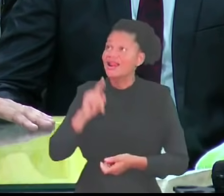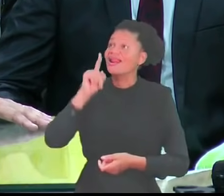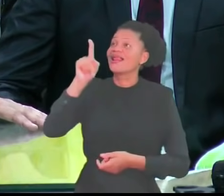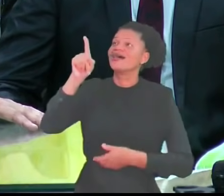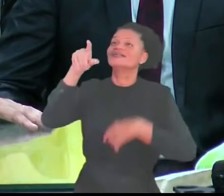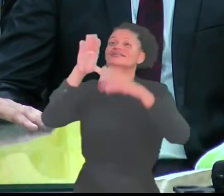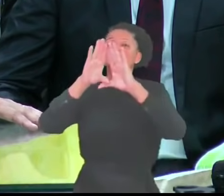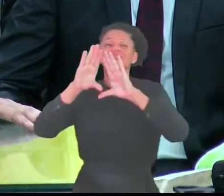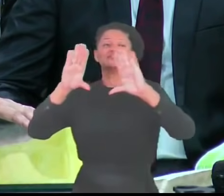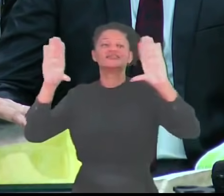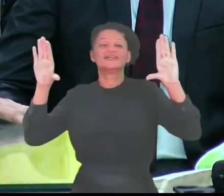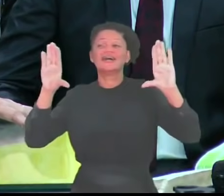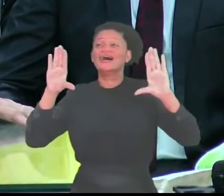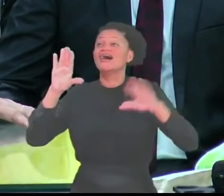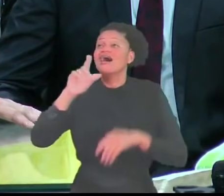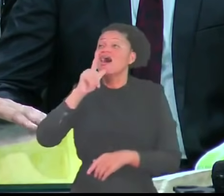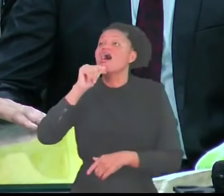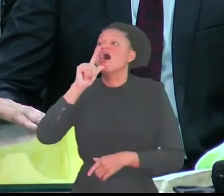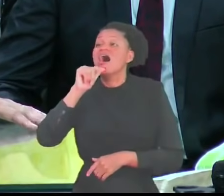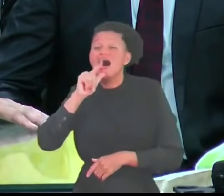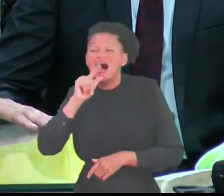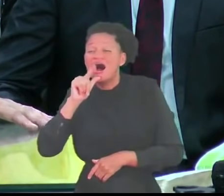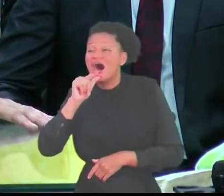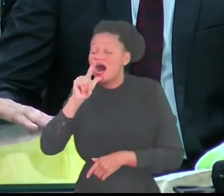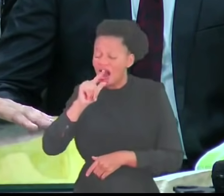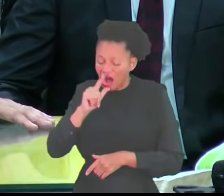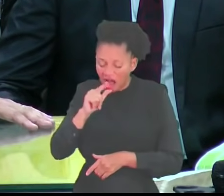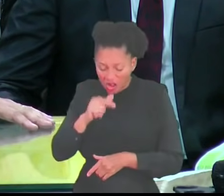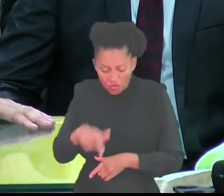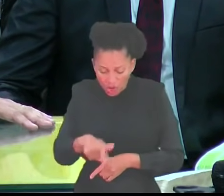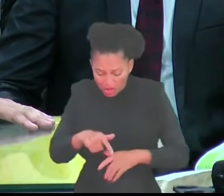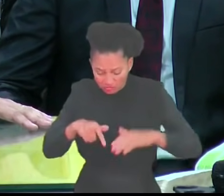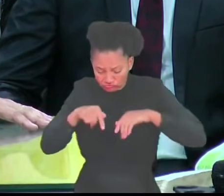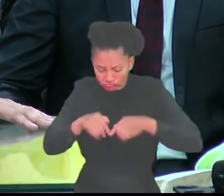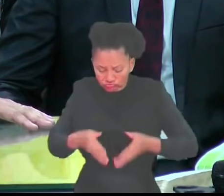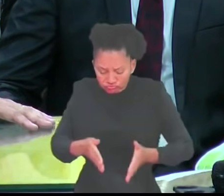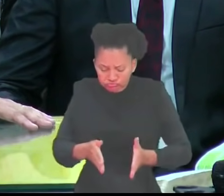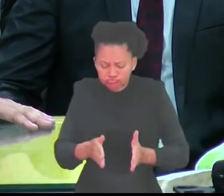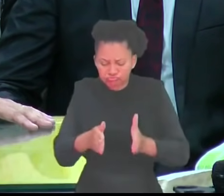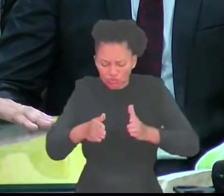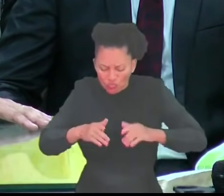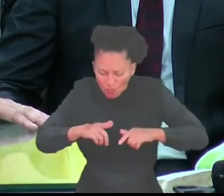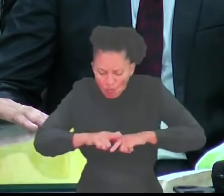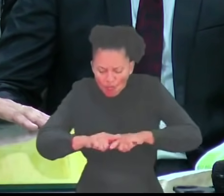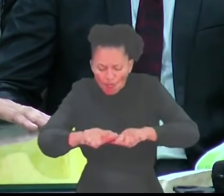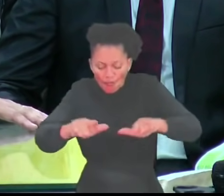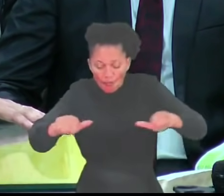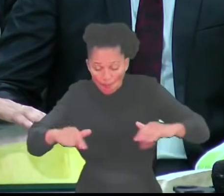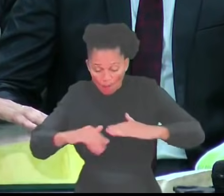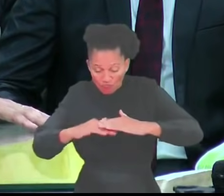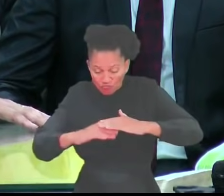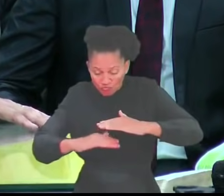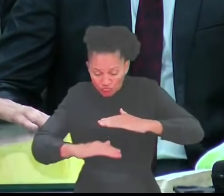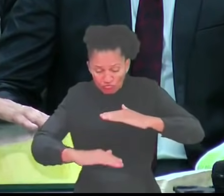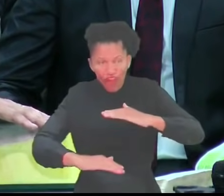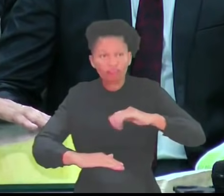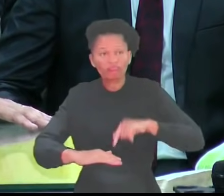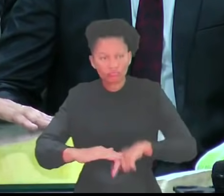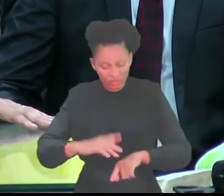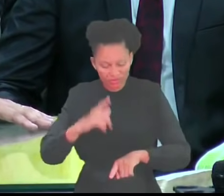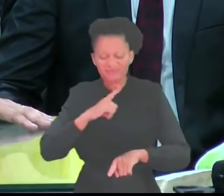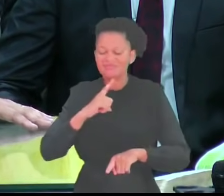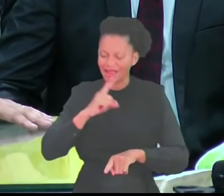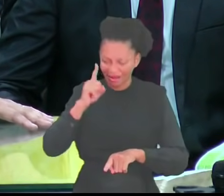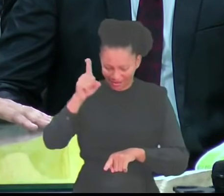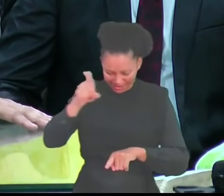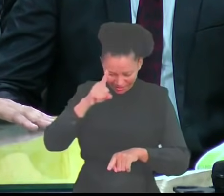dizendo: água, lençol freático do deserto. E eu quero dizer a vocês que naquele deserto tem